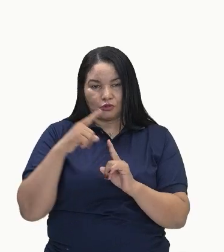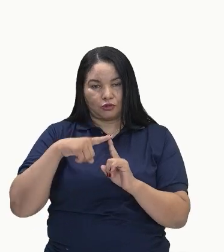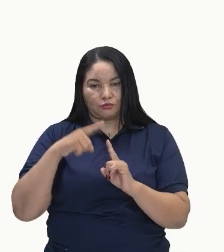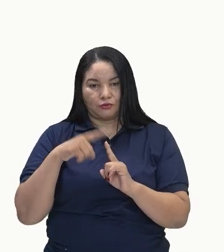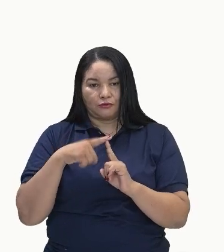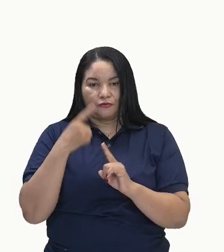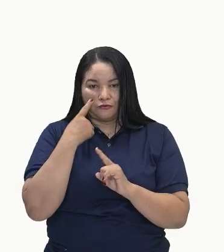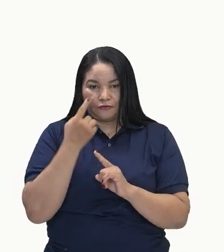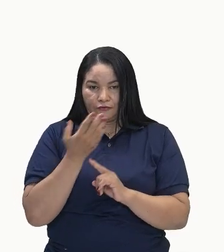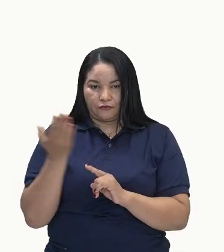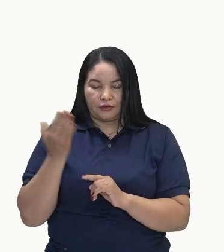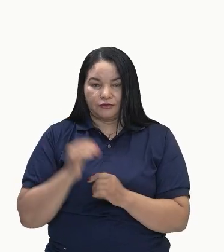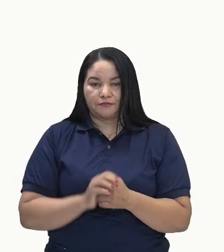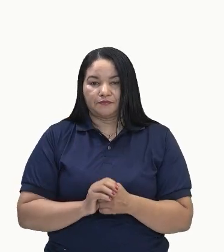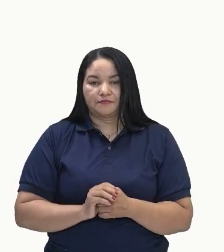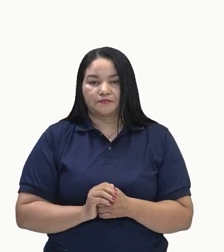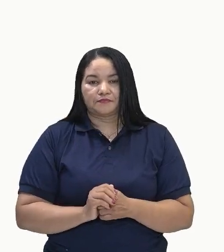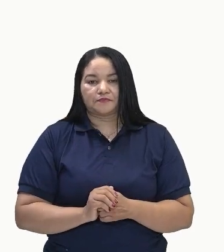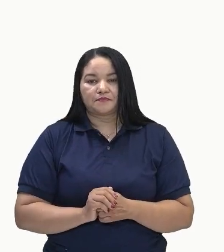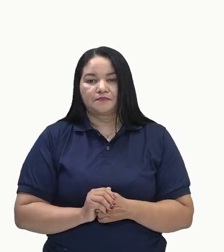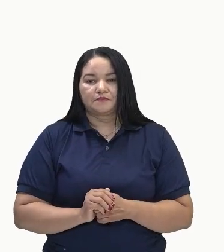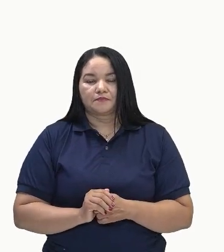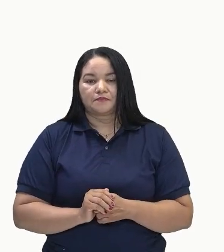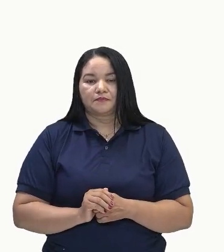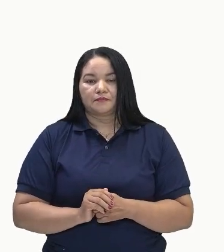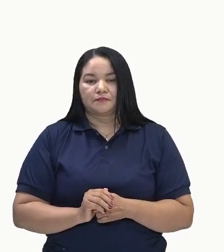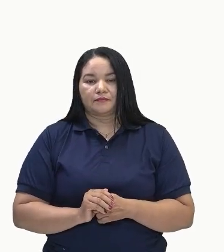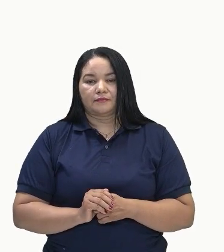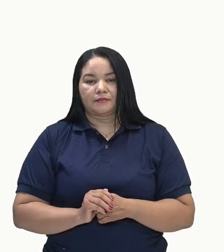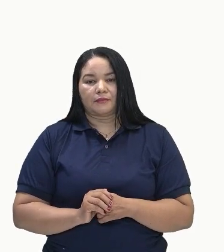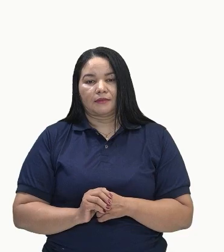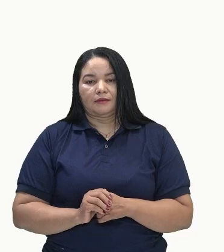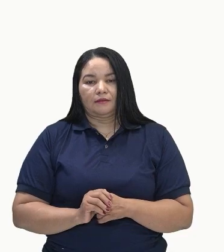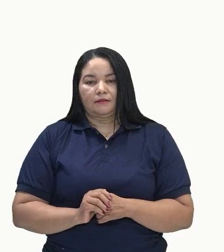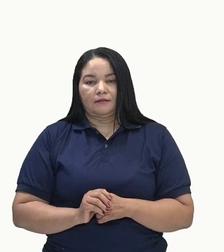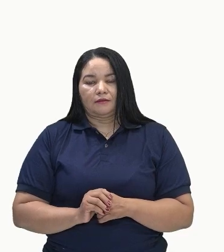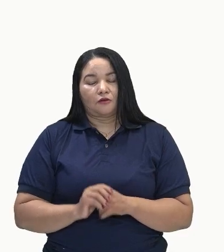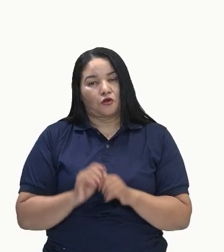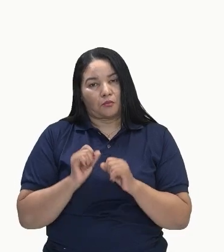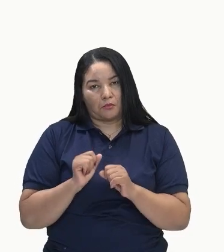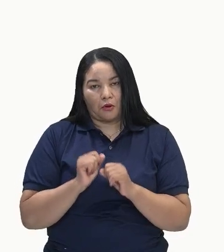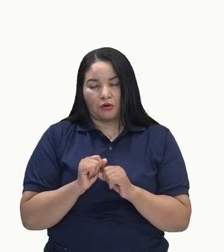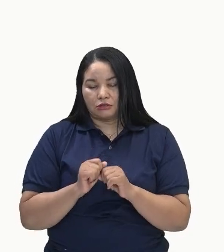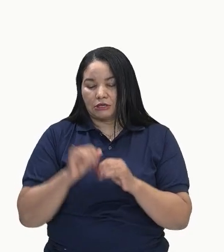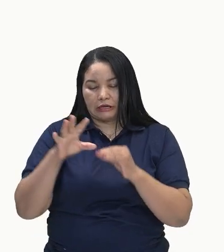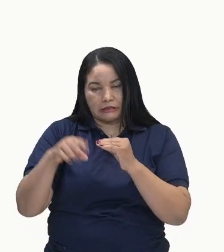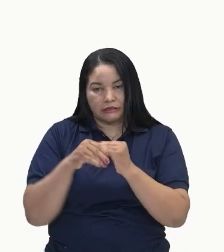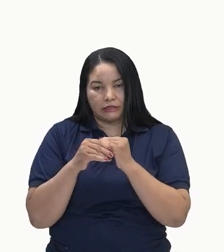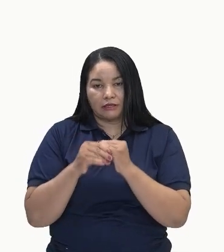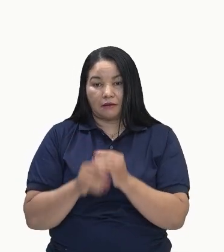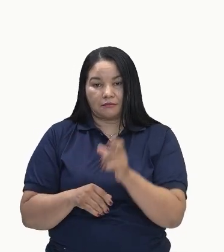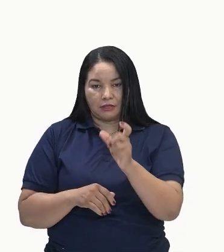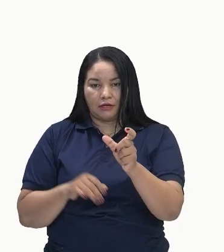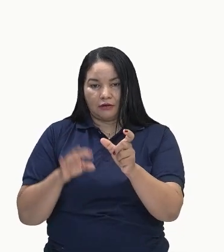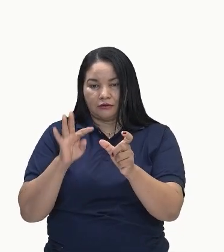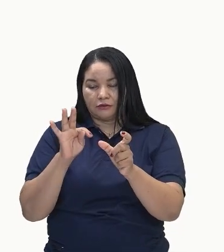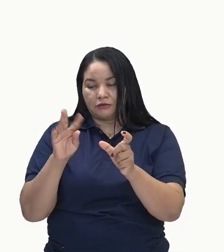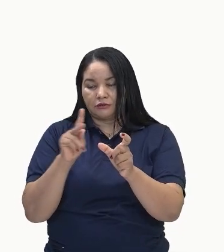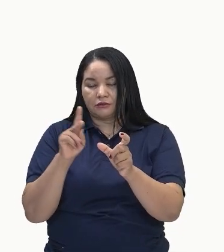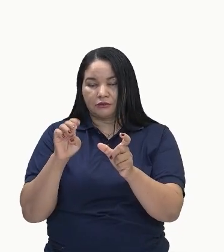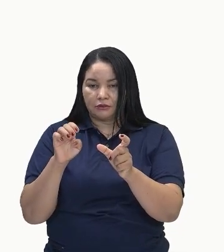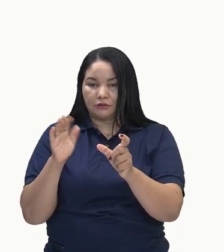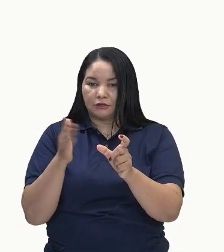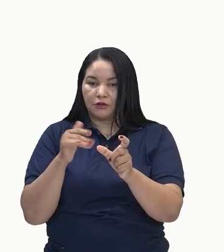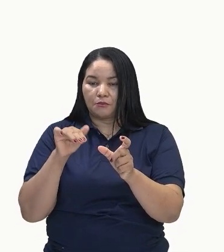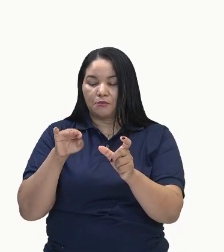ways. Either with the most, pode ser, né, com the most, or by adding est.